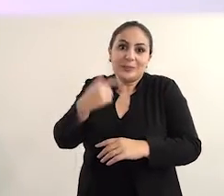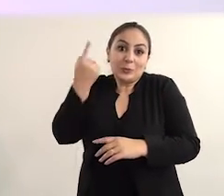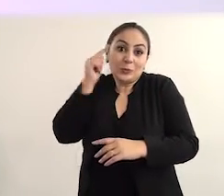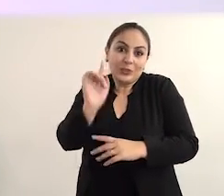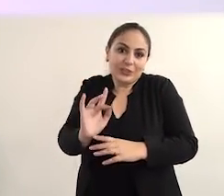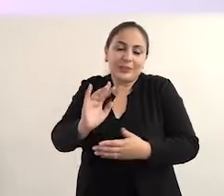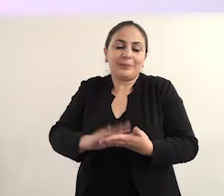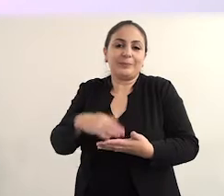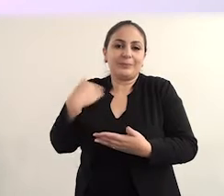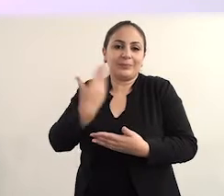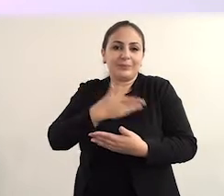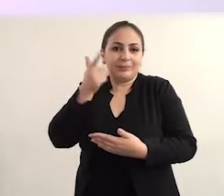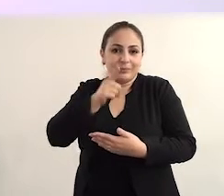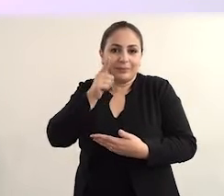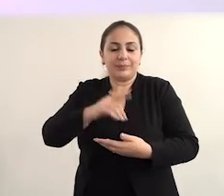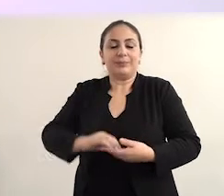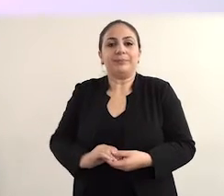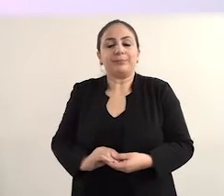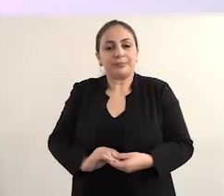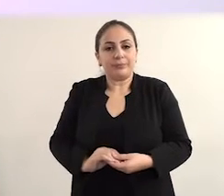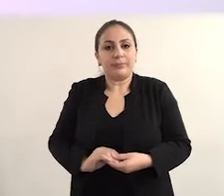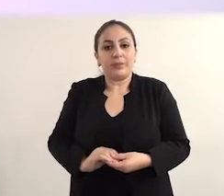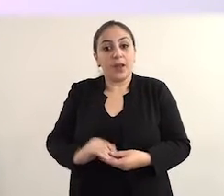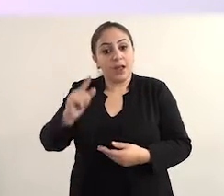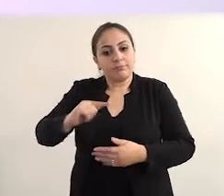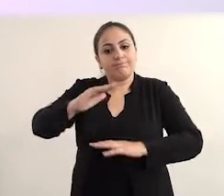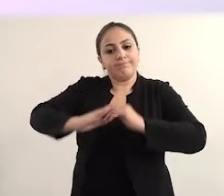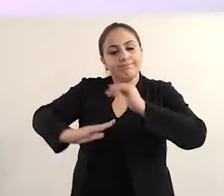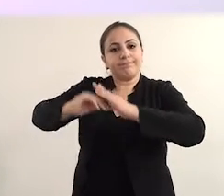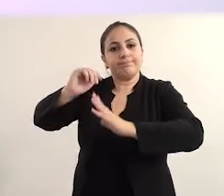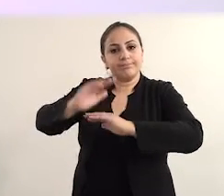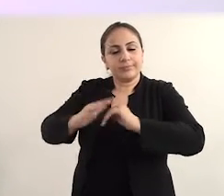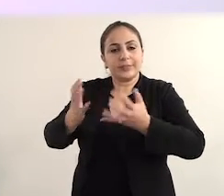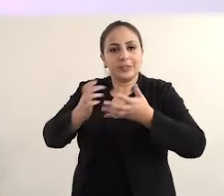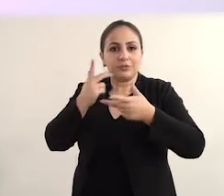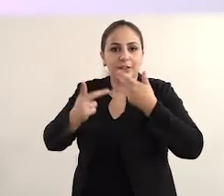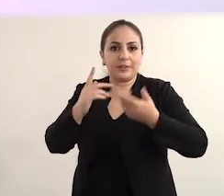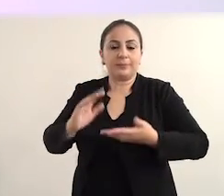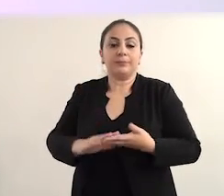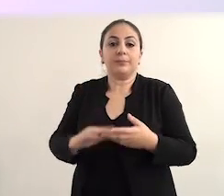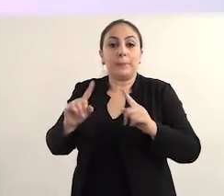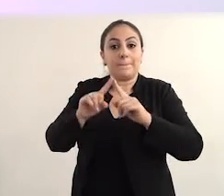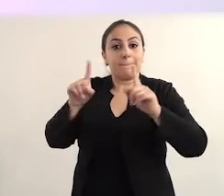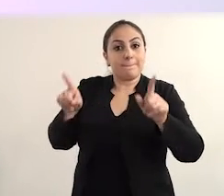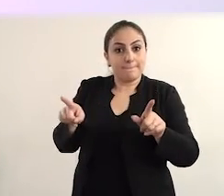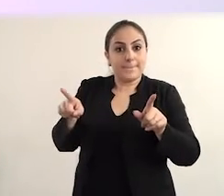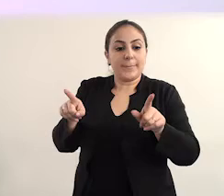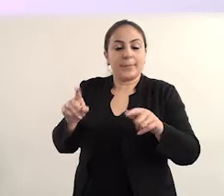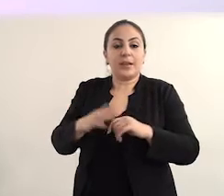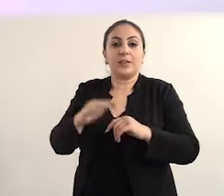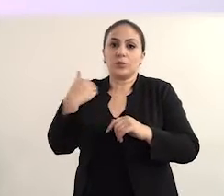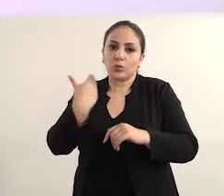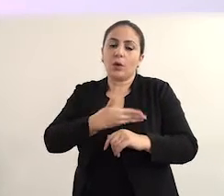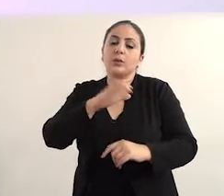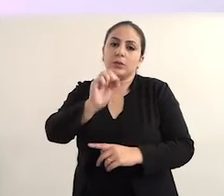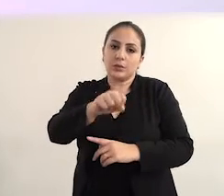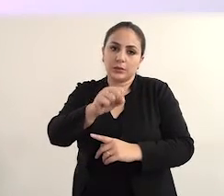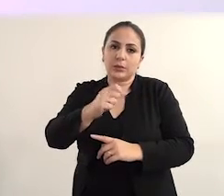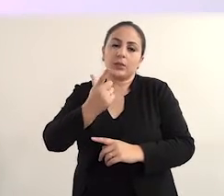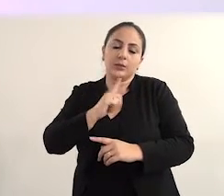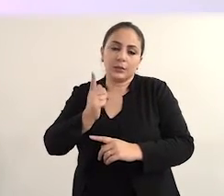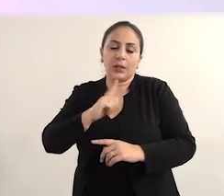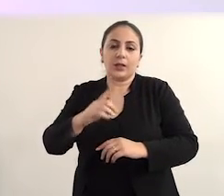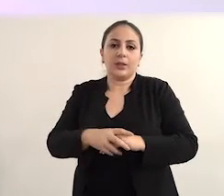vai conseguir alcançar, né? É uma construção que eu quero dizer. Mas a gente sim